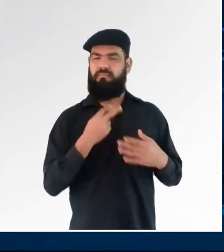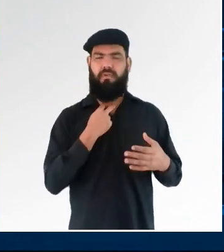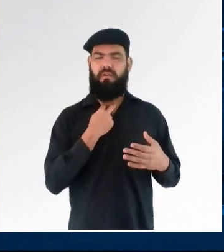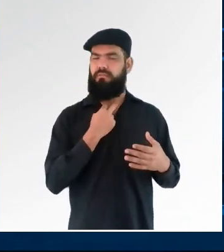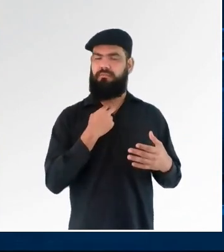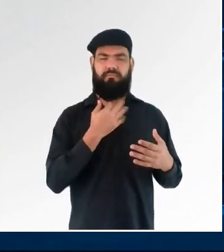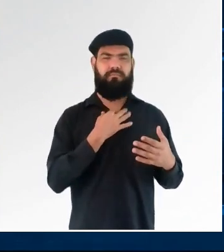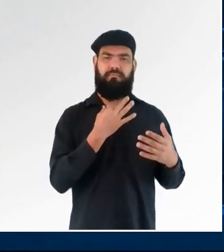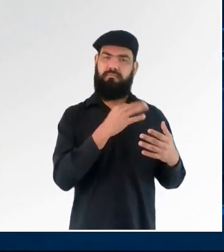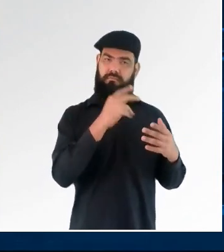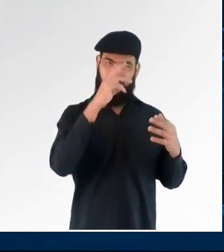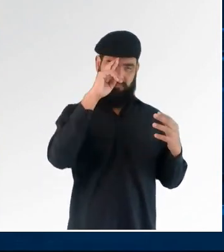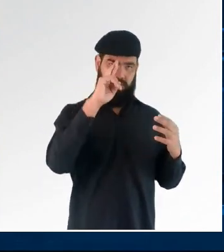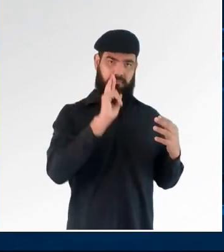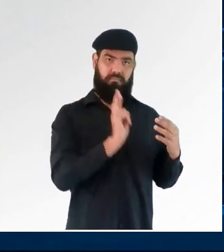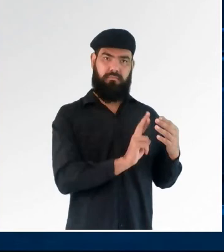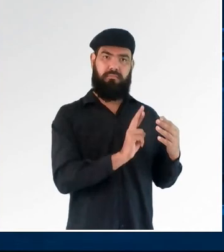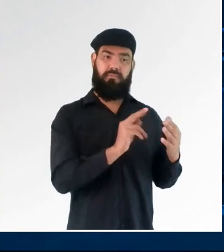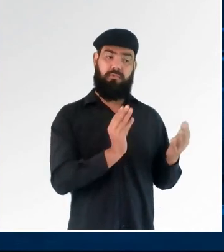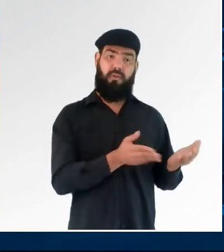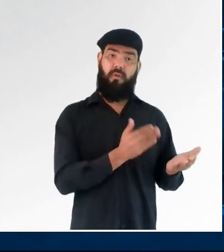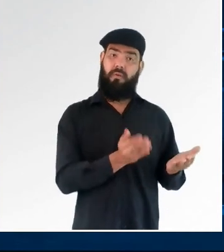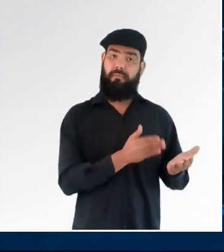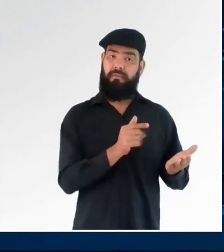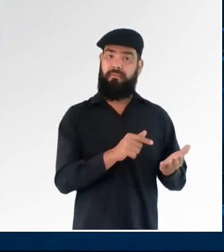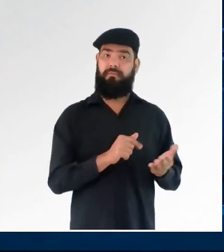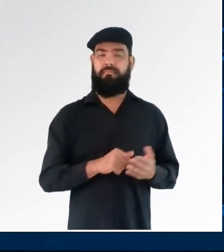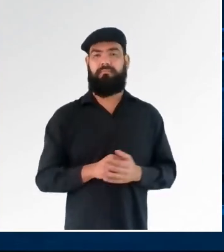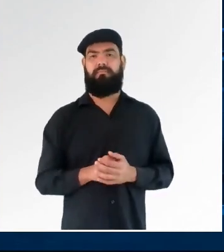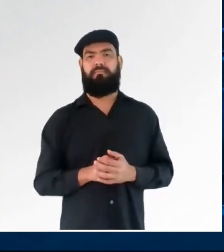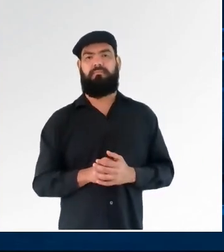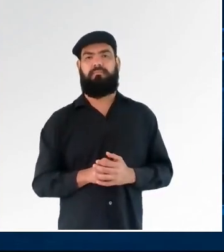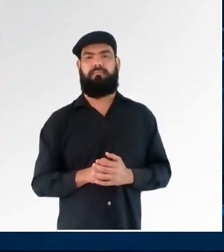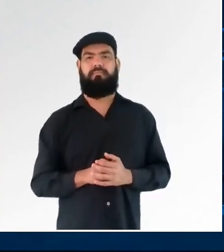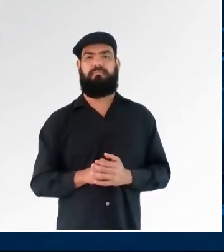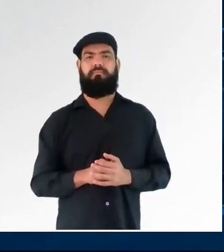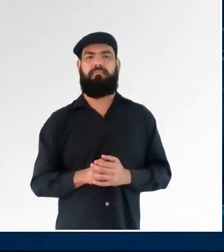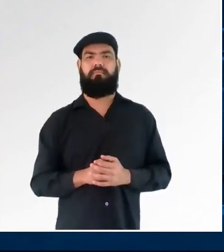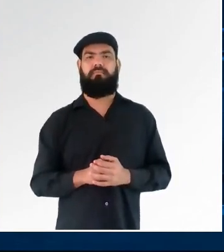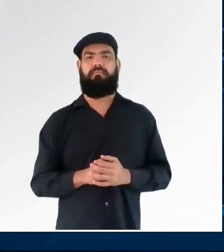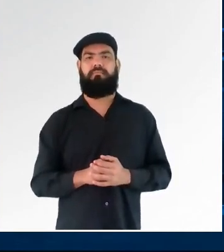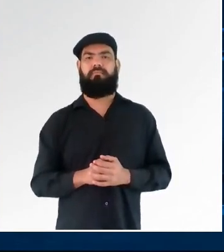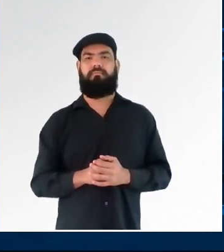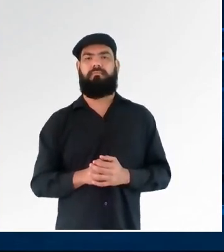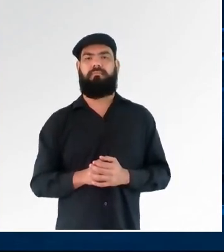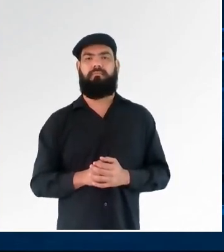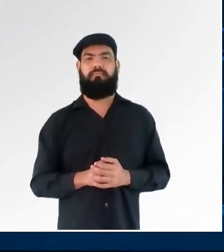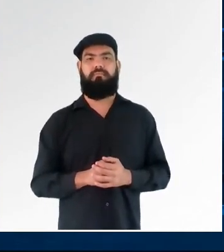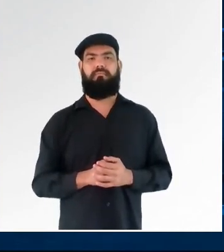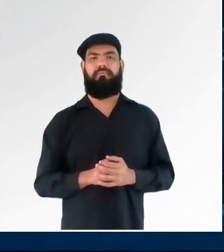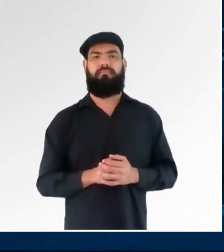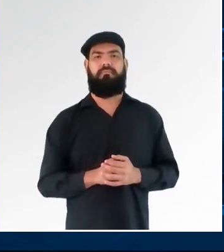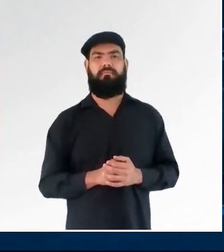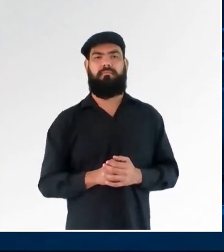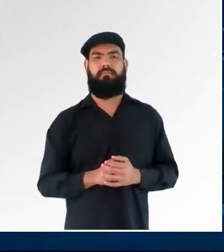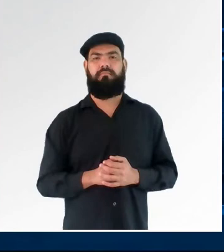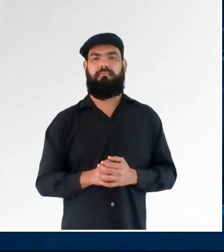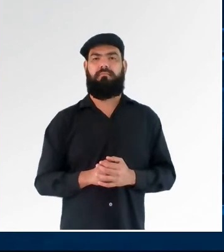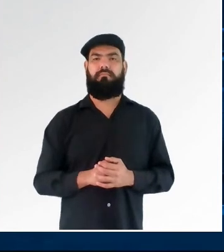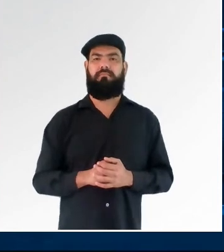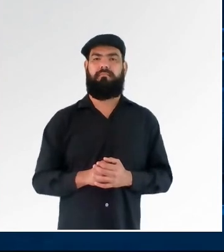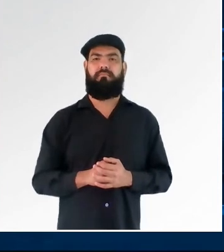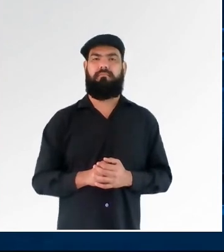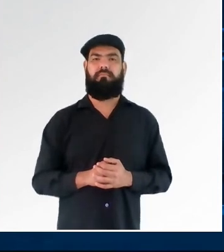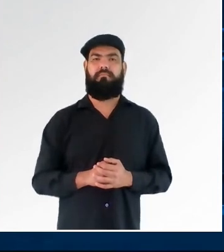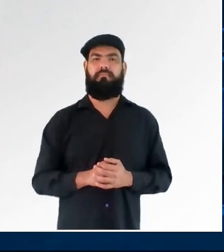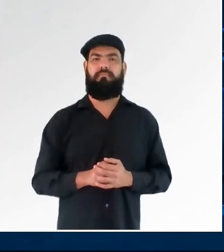cabe, só a obra. Só a obra. Né? Se você não gosta da pessoa, é uma coisa, mas a obra dele é que vai ser analisada.